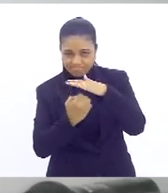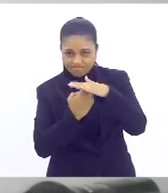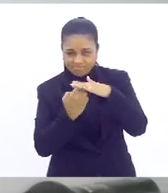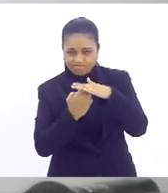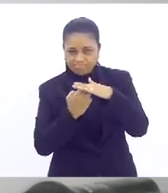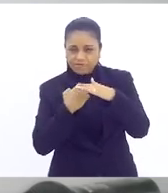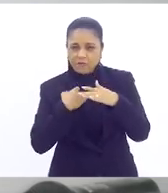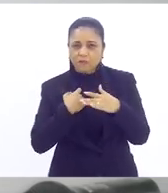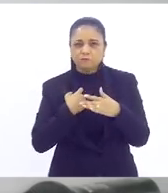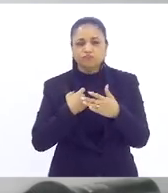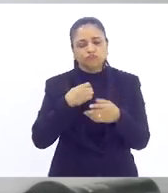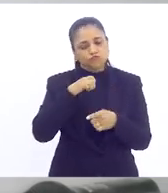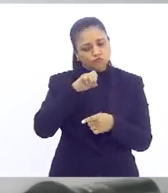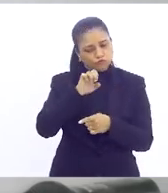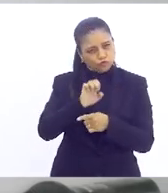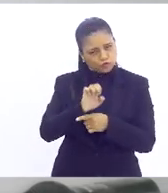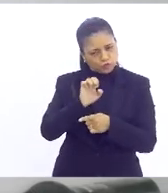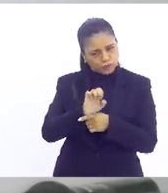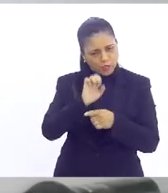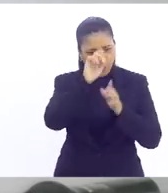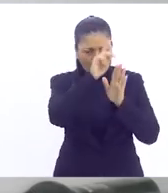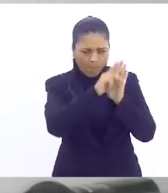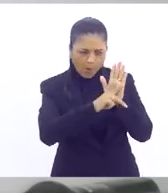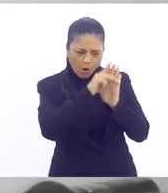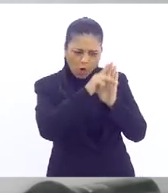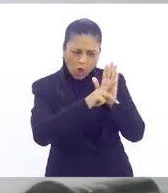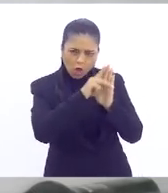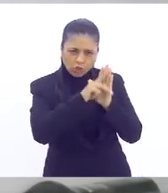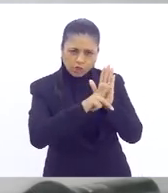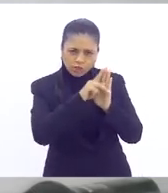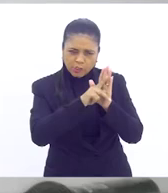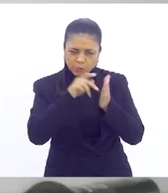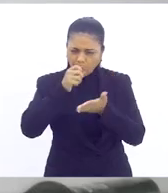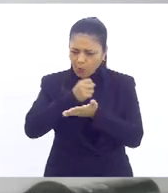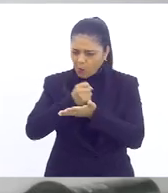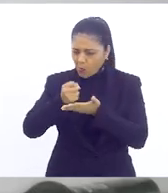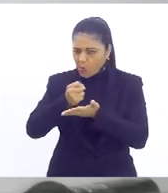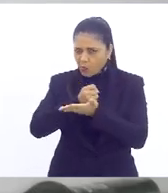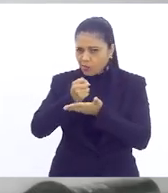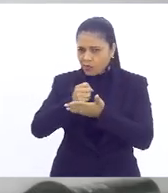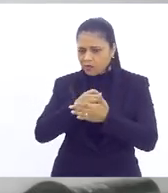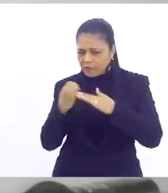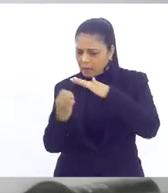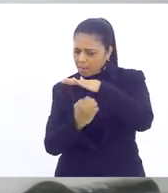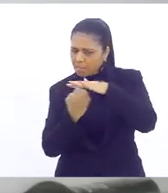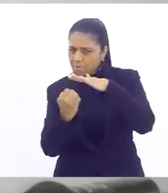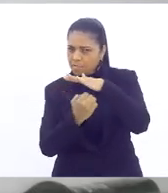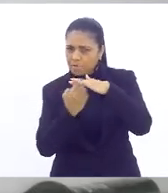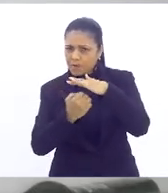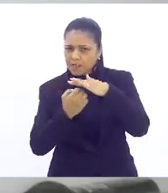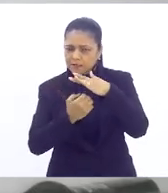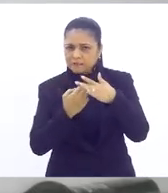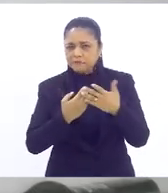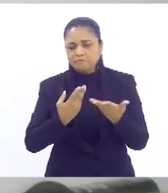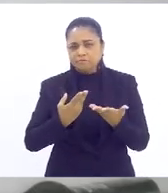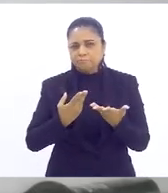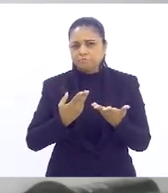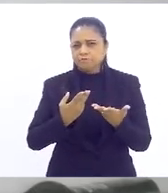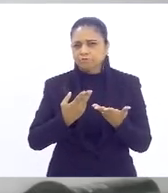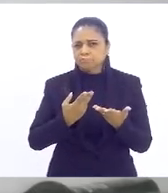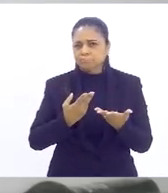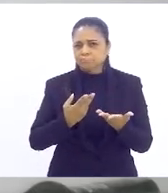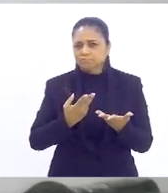seu próprio Estado faz um projeto na régua e terceiriza esse número já vem